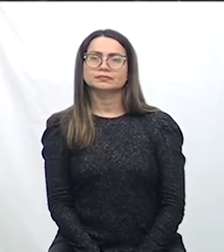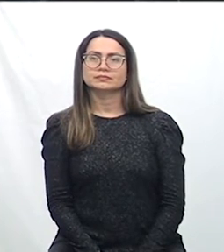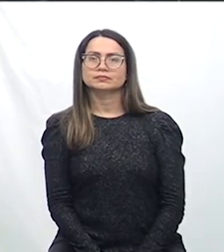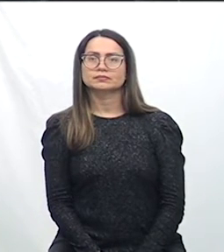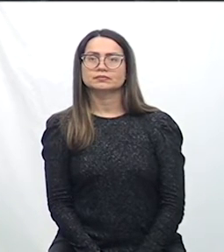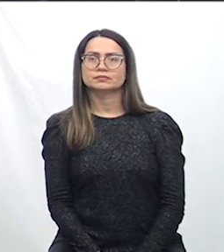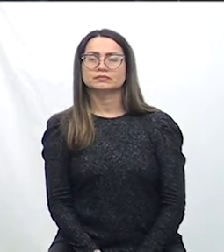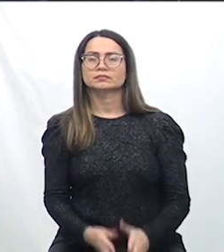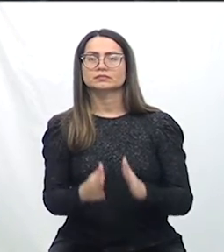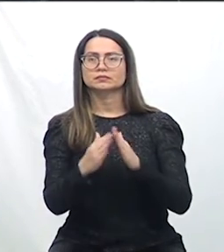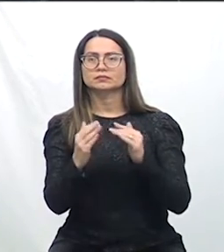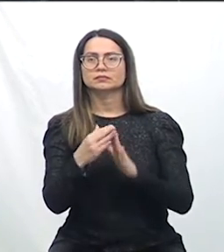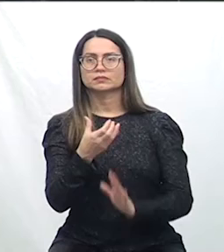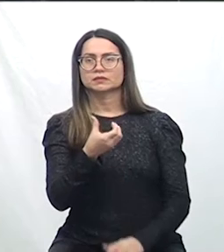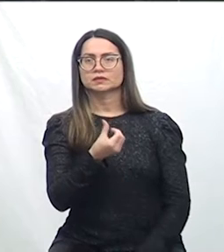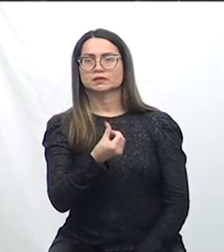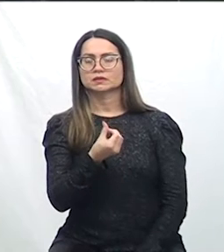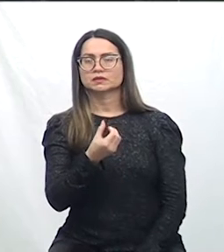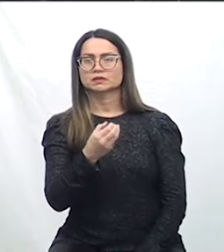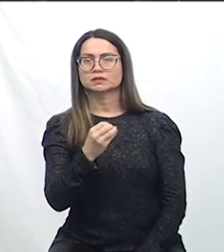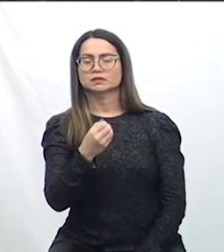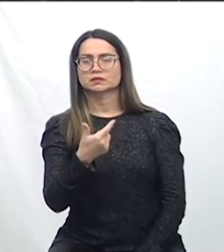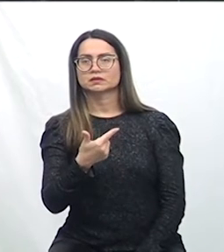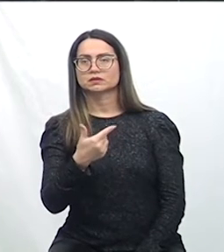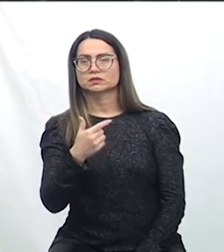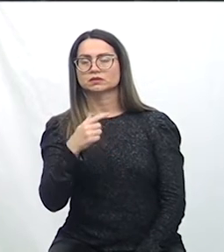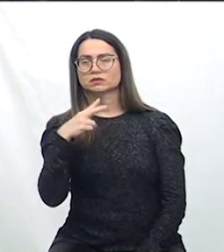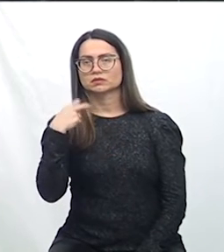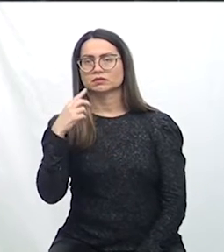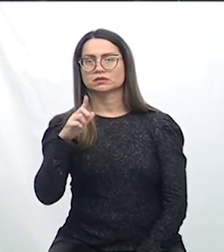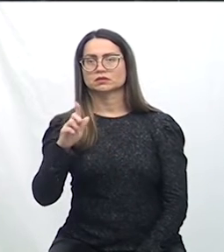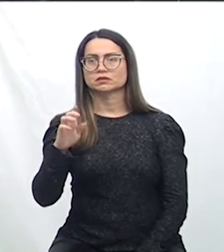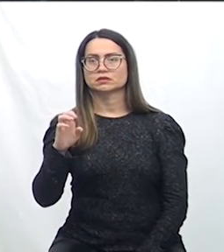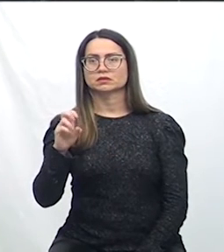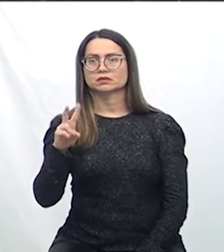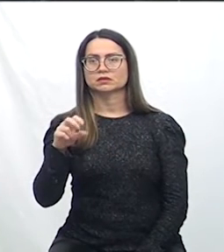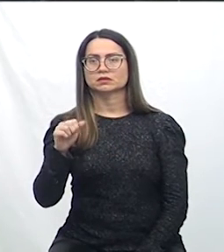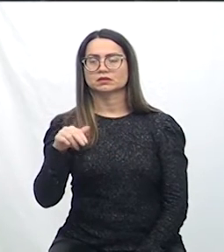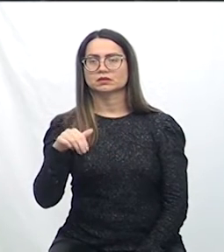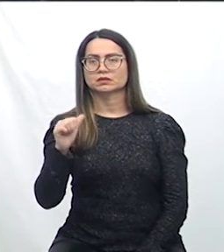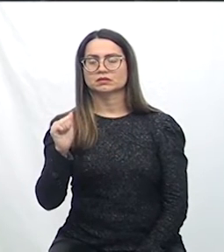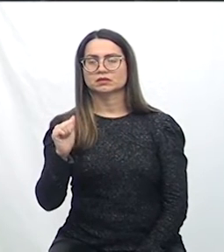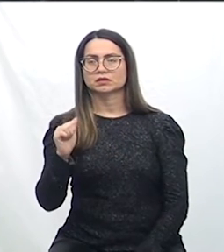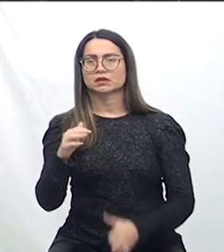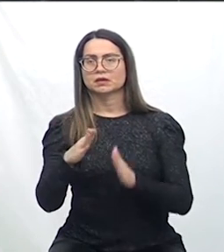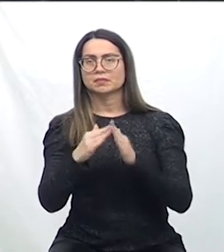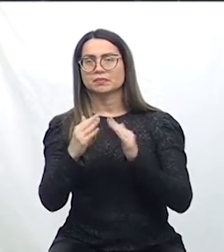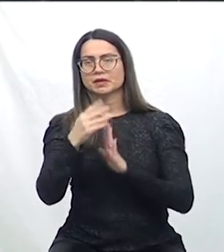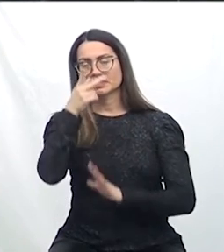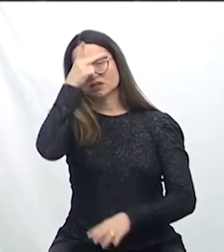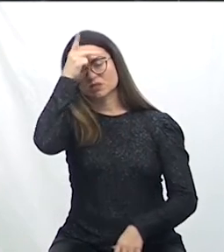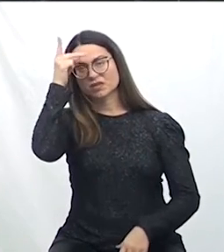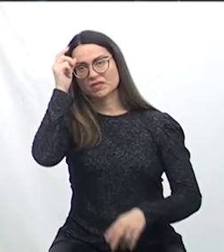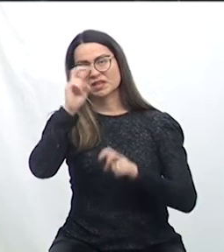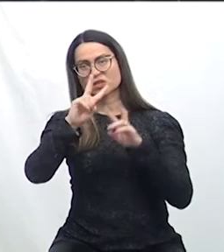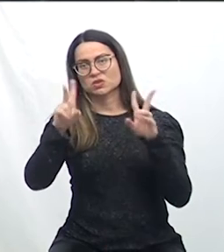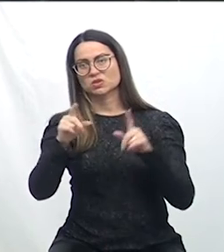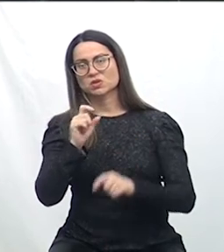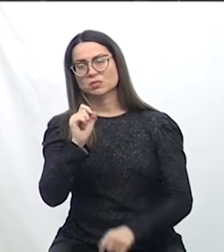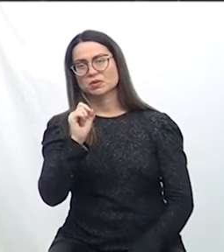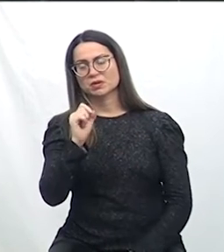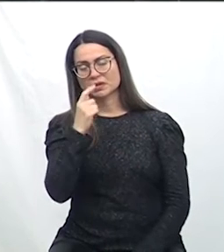Requerimento 602 de 2022, vereadora Giovana Benedetti Zanetti. Envio de expediente ao chefe do Poder Executivo solicitando a